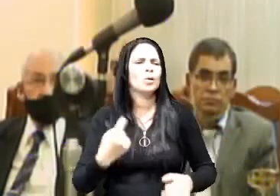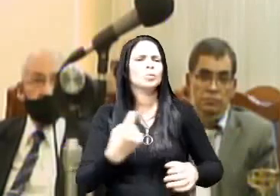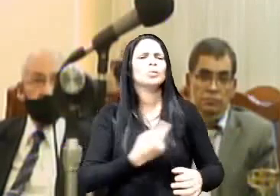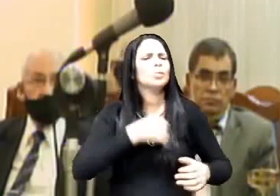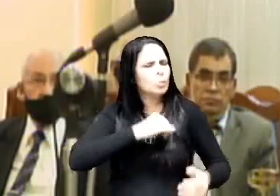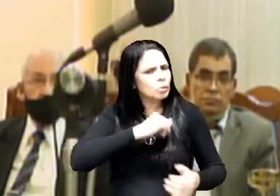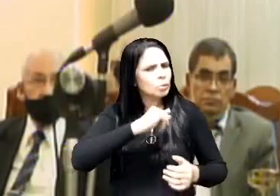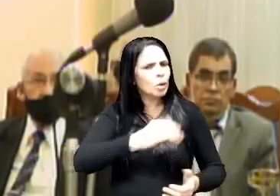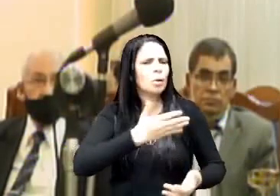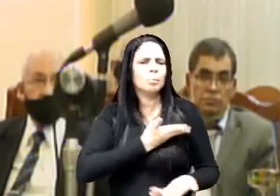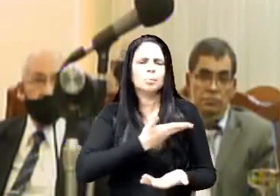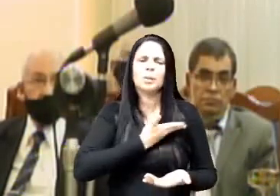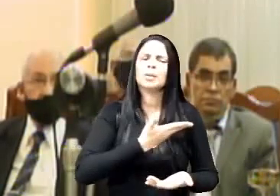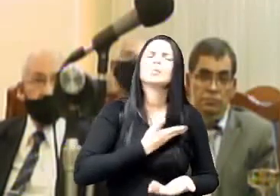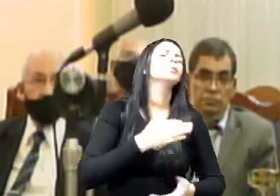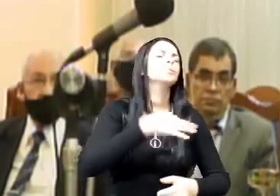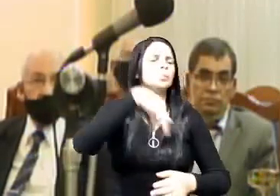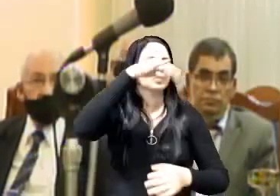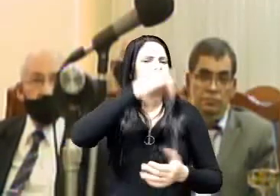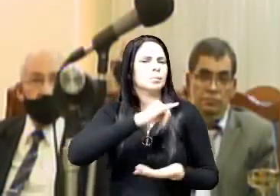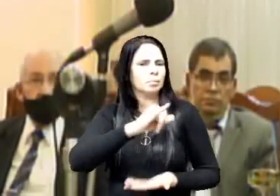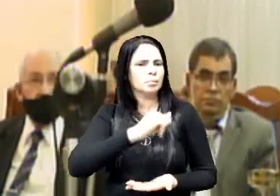teu amigo.